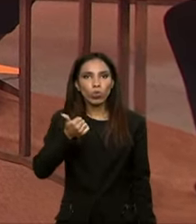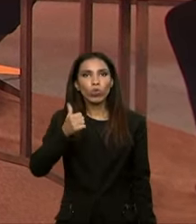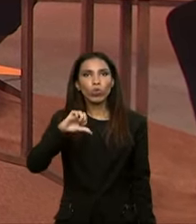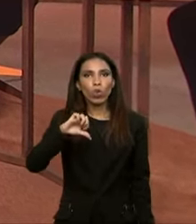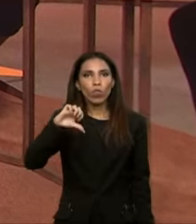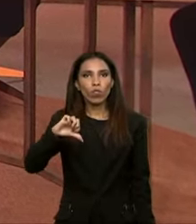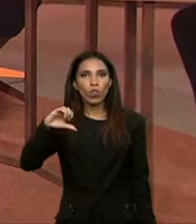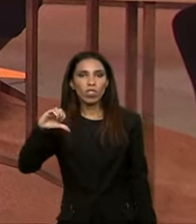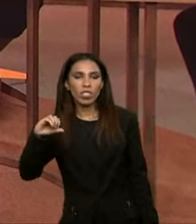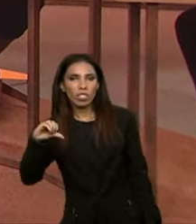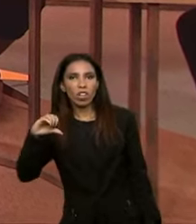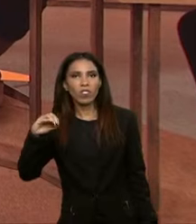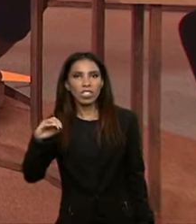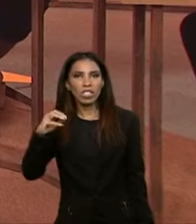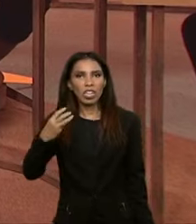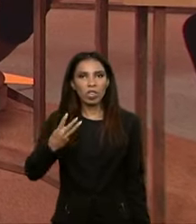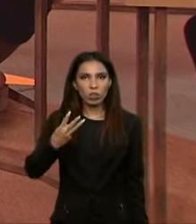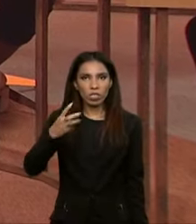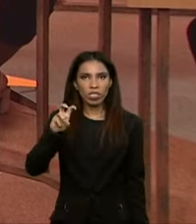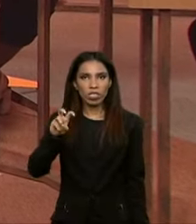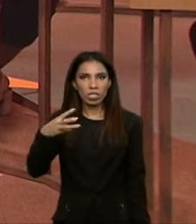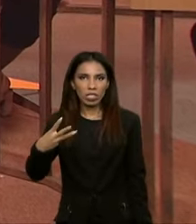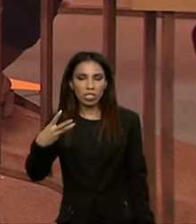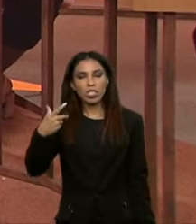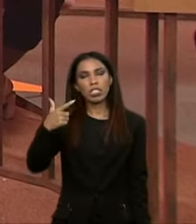219-9903-5329. 21 prefixo,